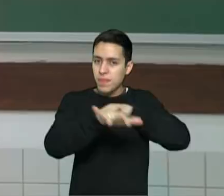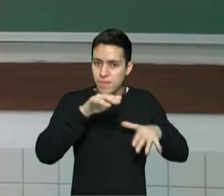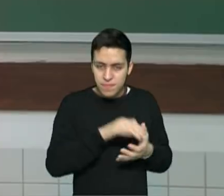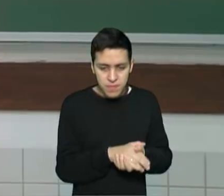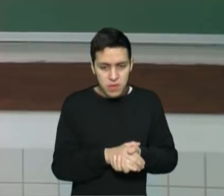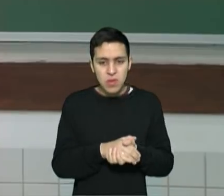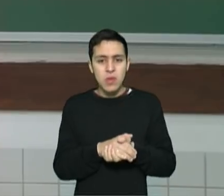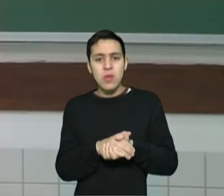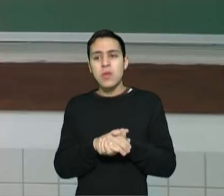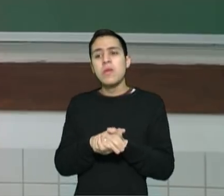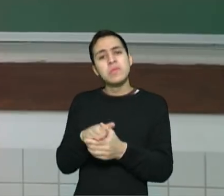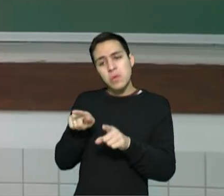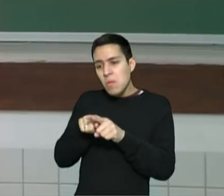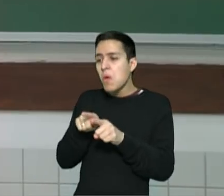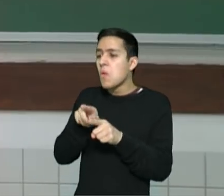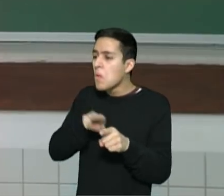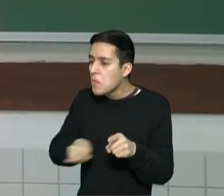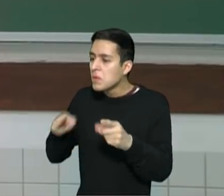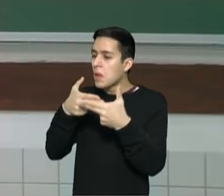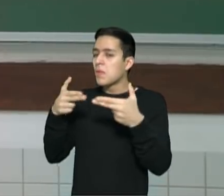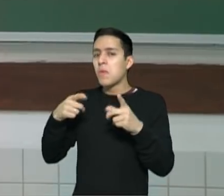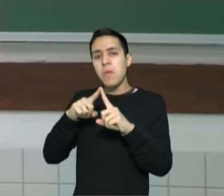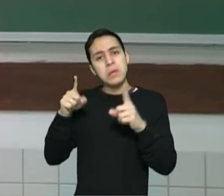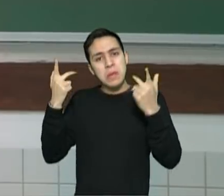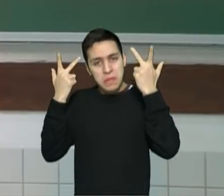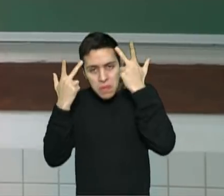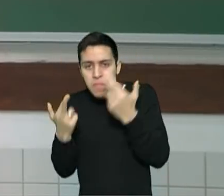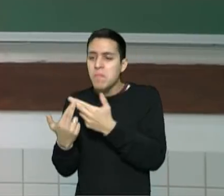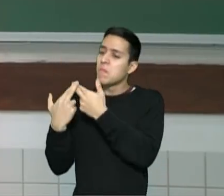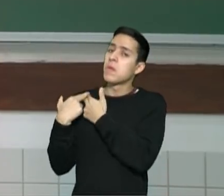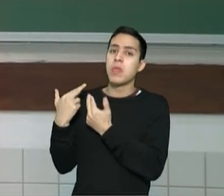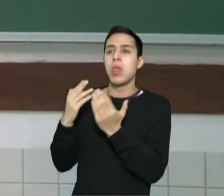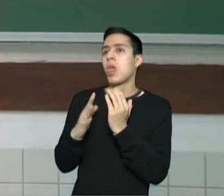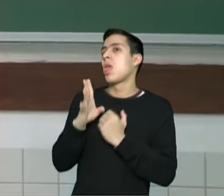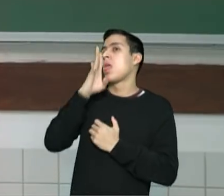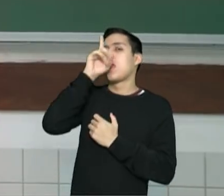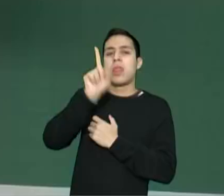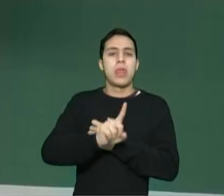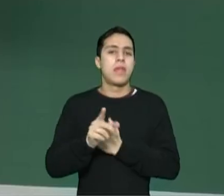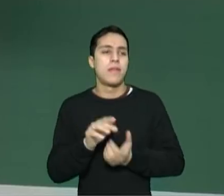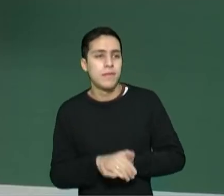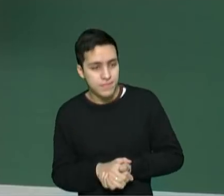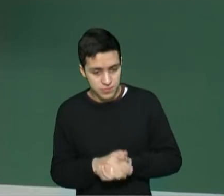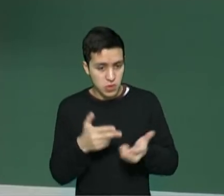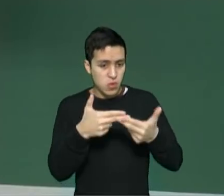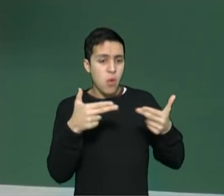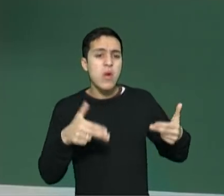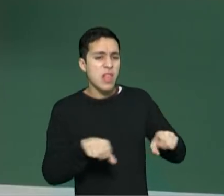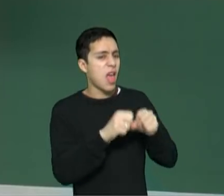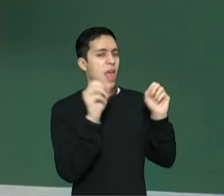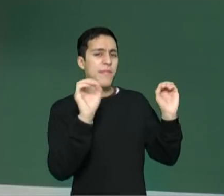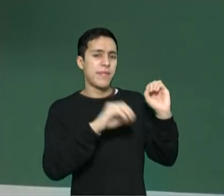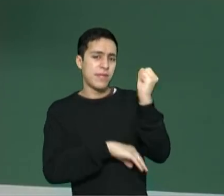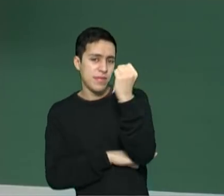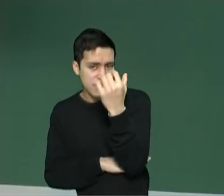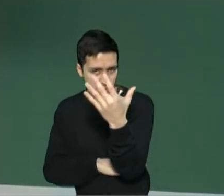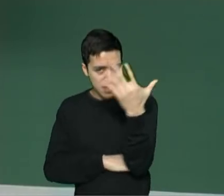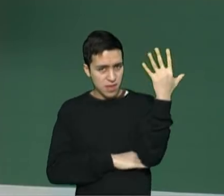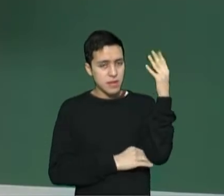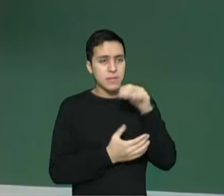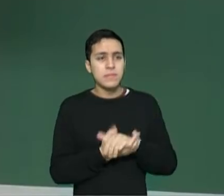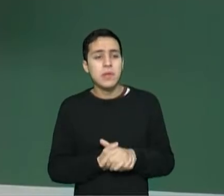e produção responsável, sem exagero, situações que não agridem o meio ambiente,